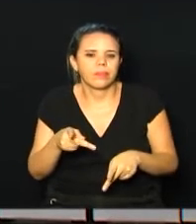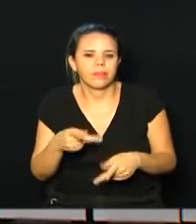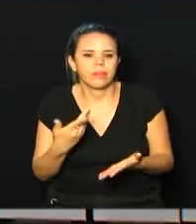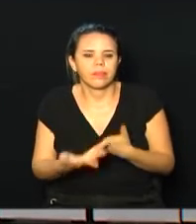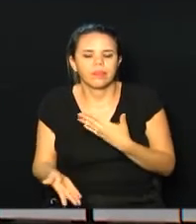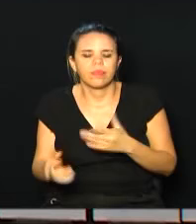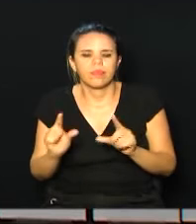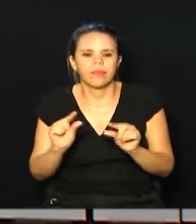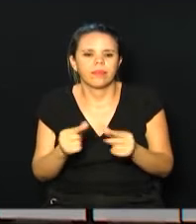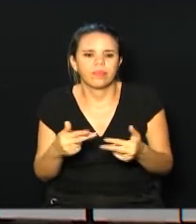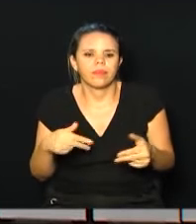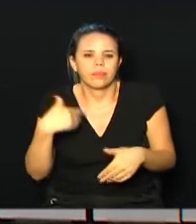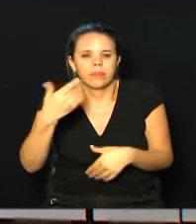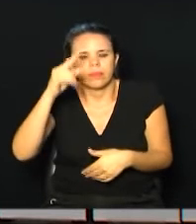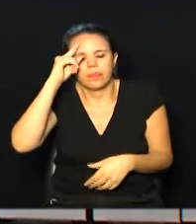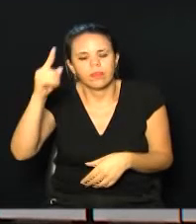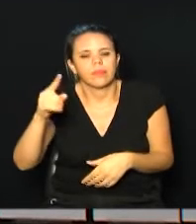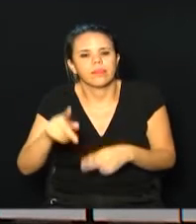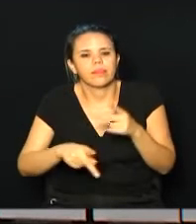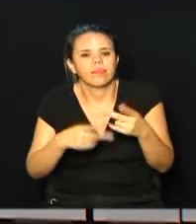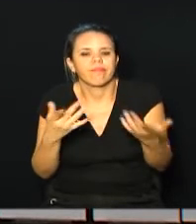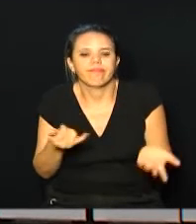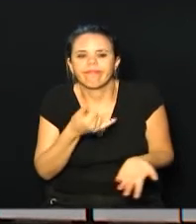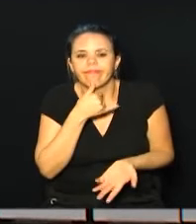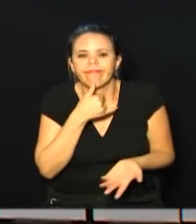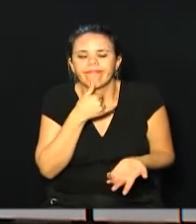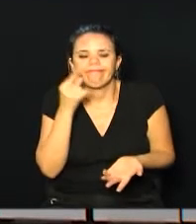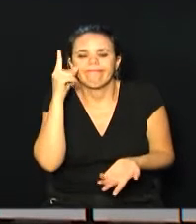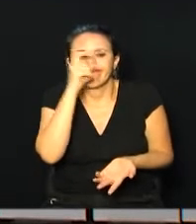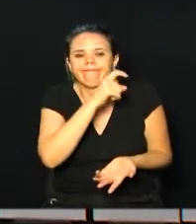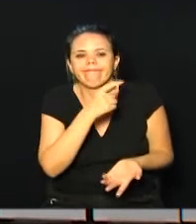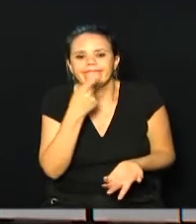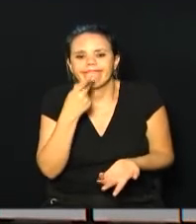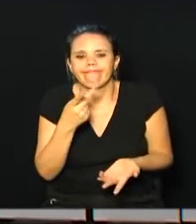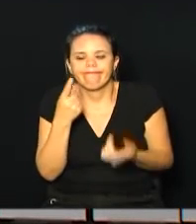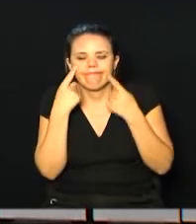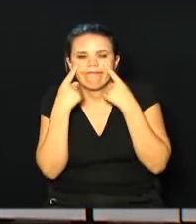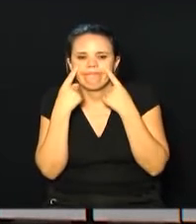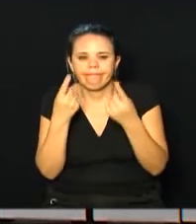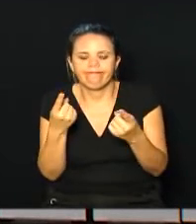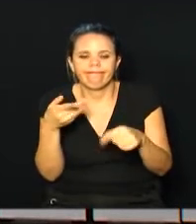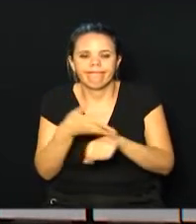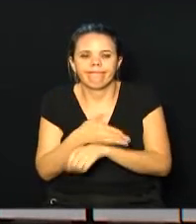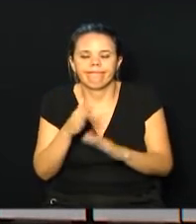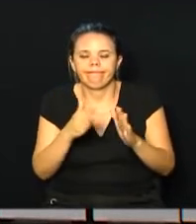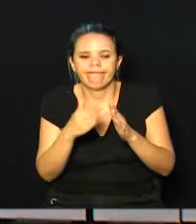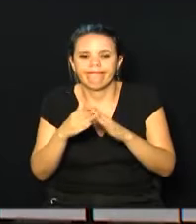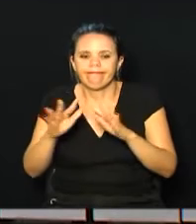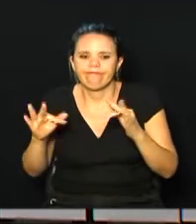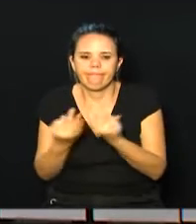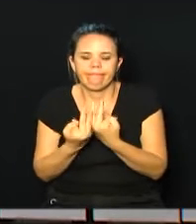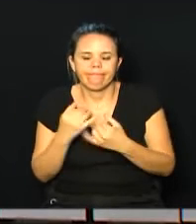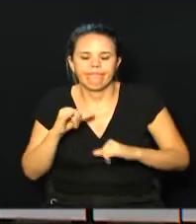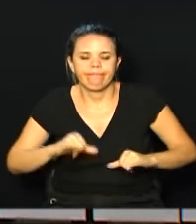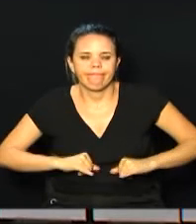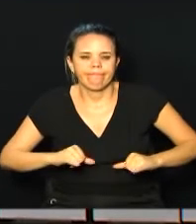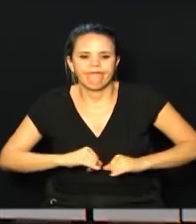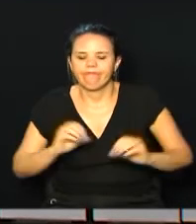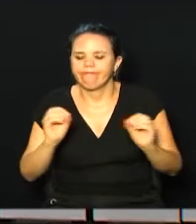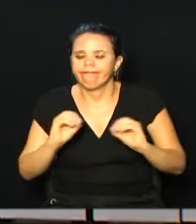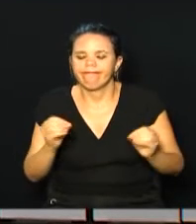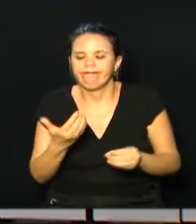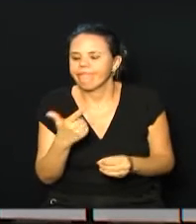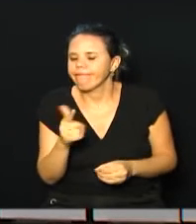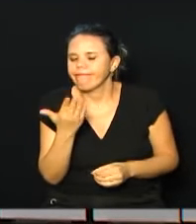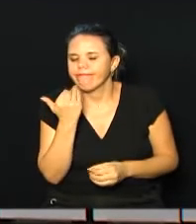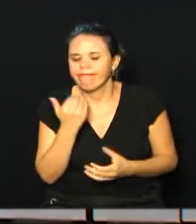ela perde. No outro dia, assim, é difícil, a gente vê, a gente visita as casas e não tem nada, não tem